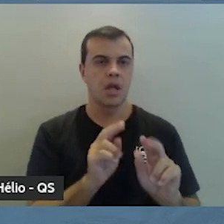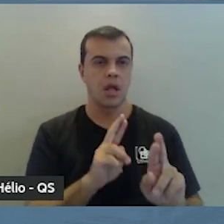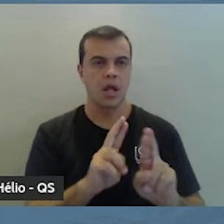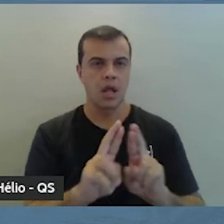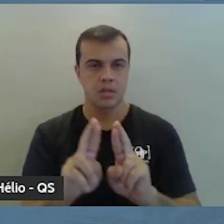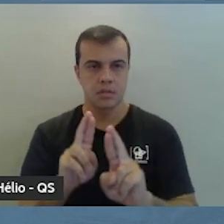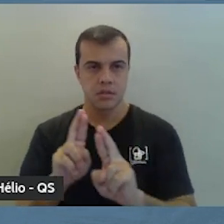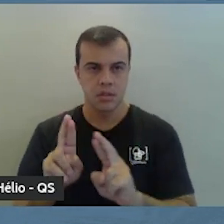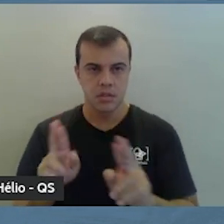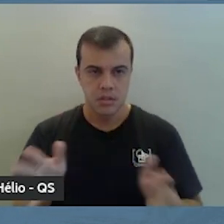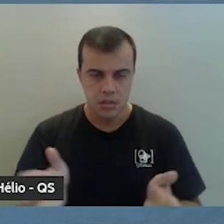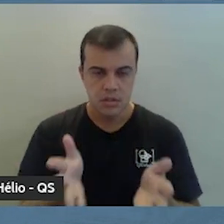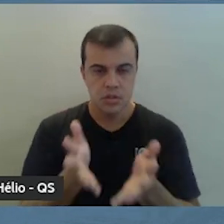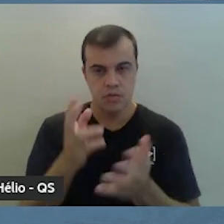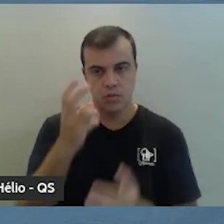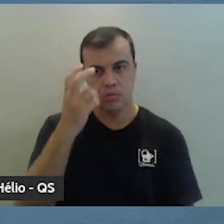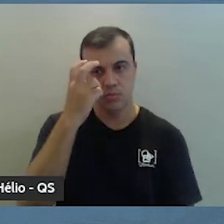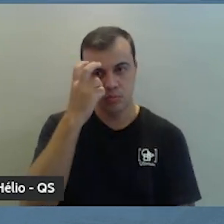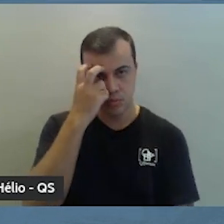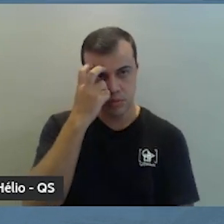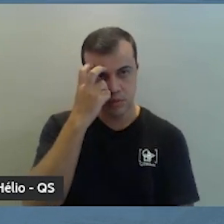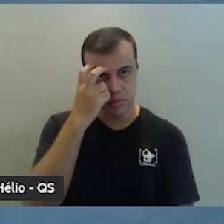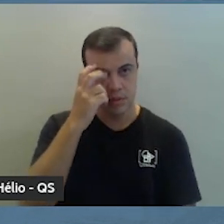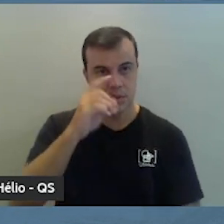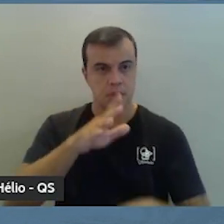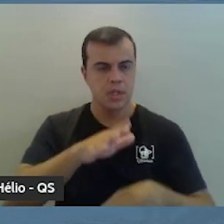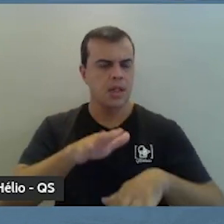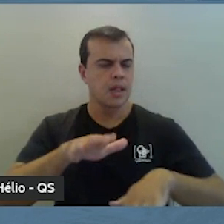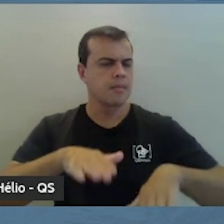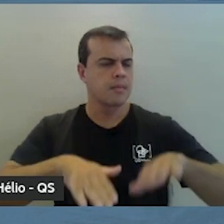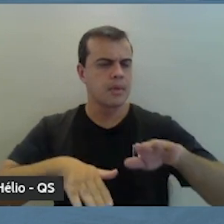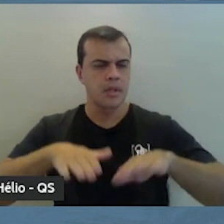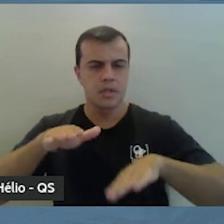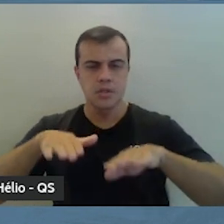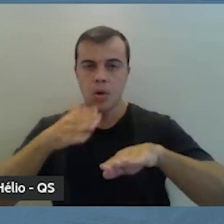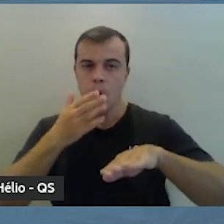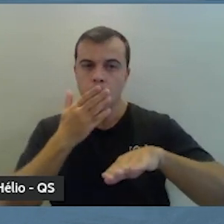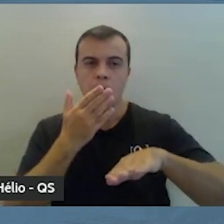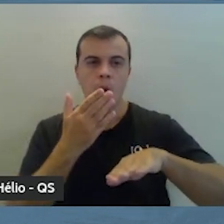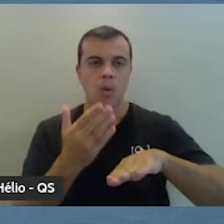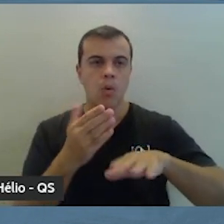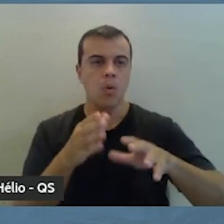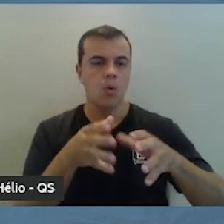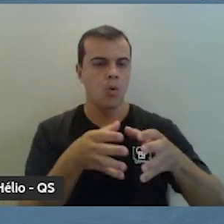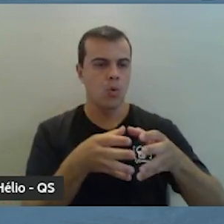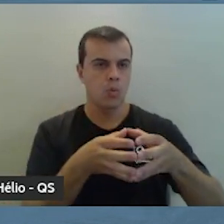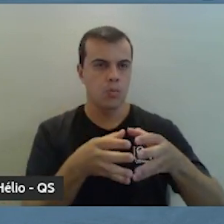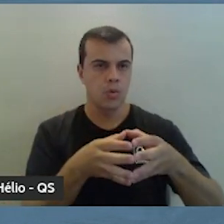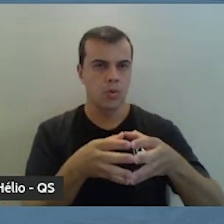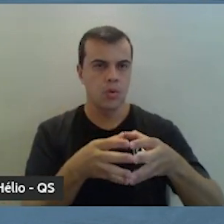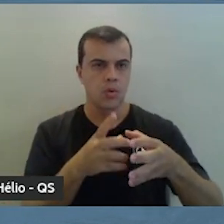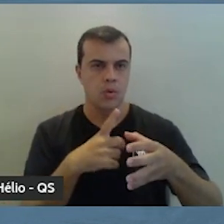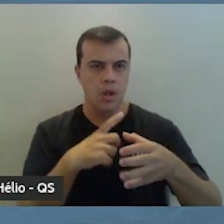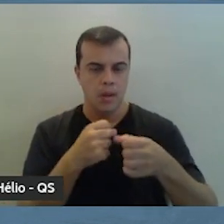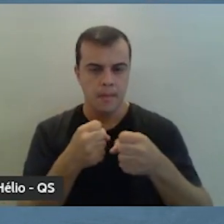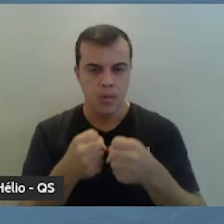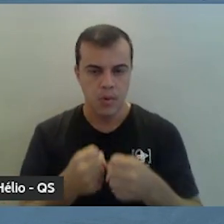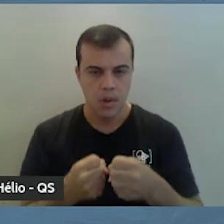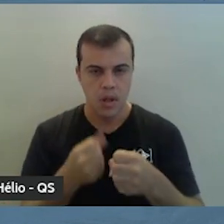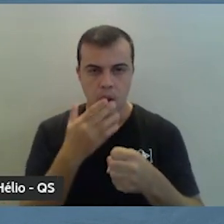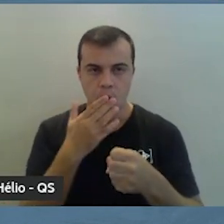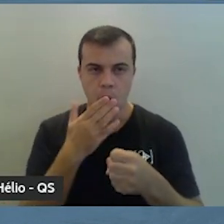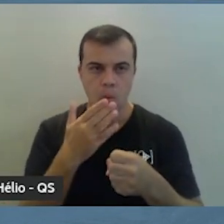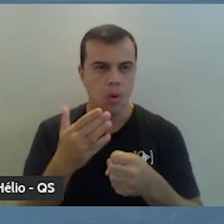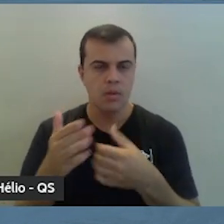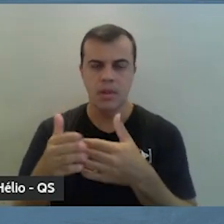relacionadas a incentivo à cultura. E aí é independente de qual grupo que está no poder no momento, qual partido.